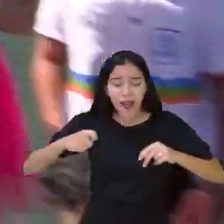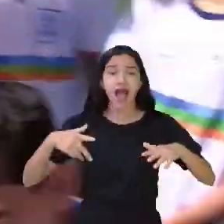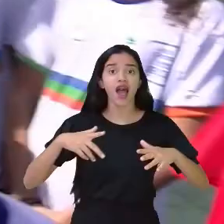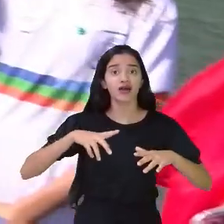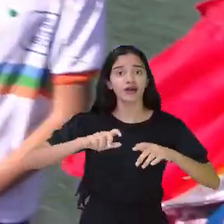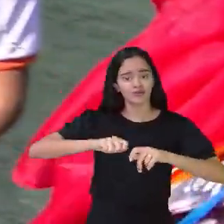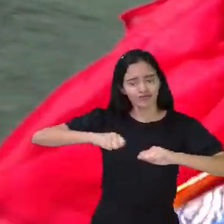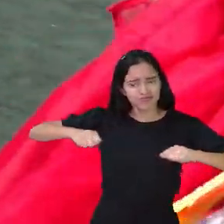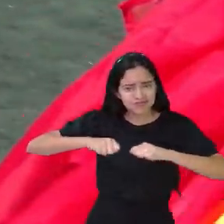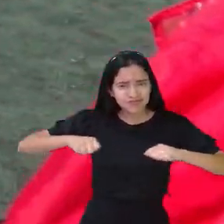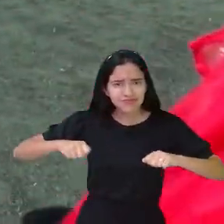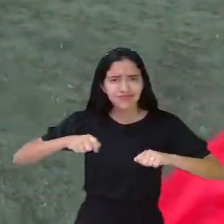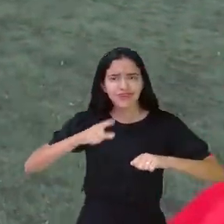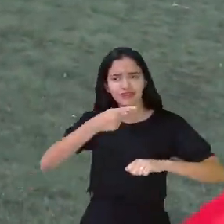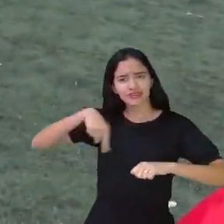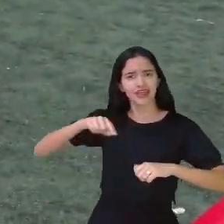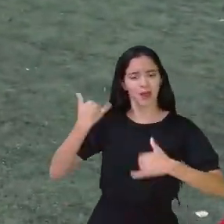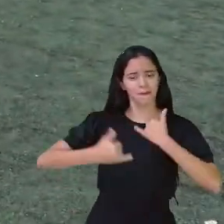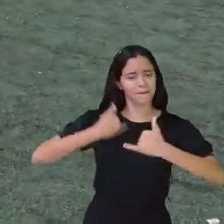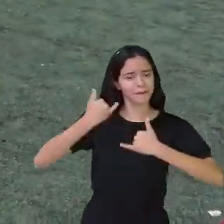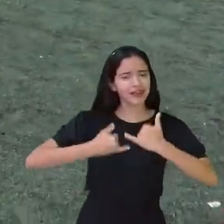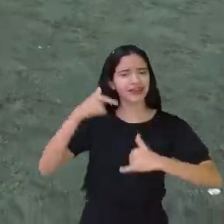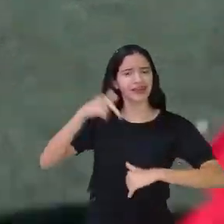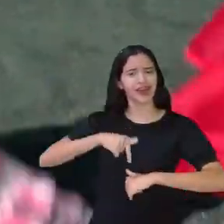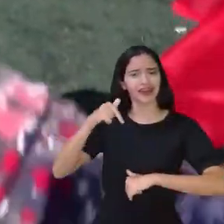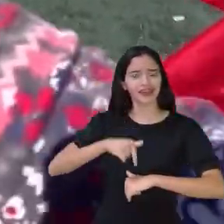o que que vocês estavam brincando